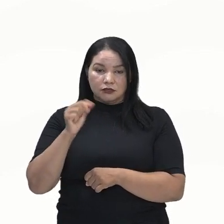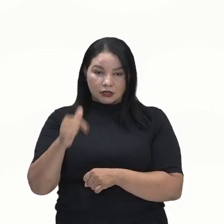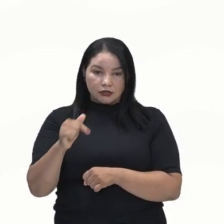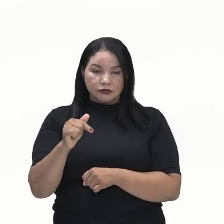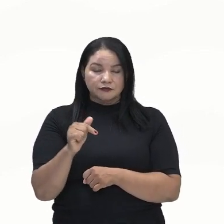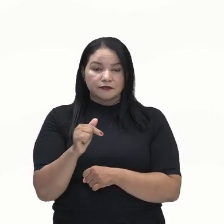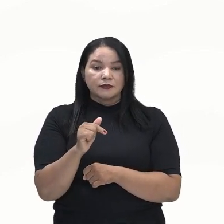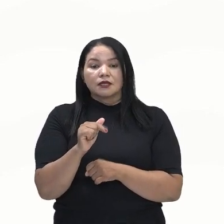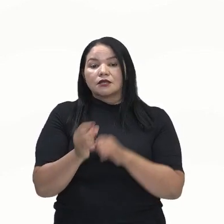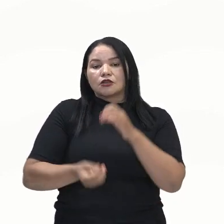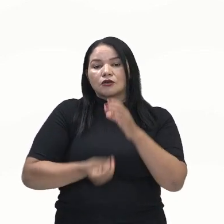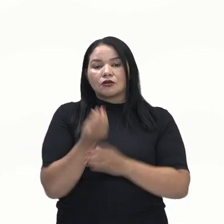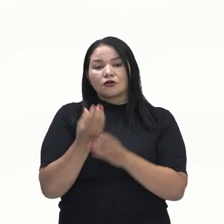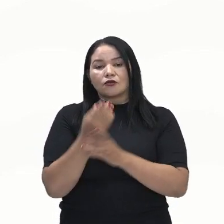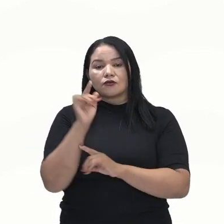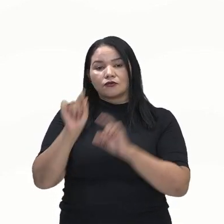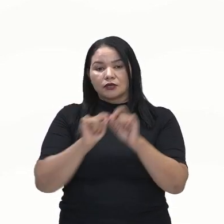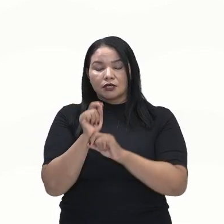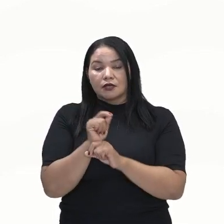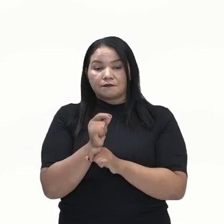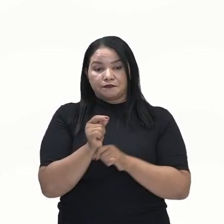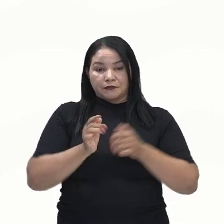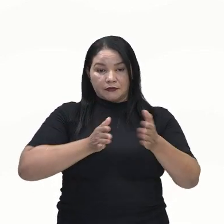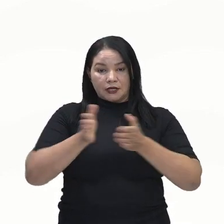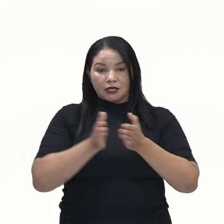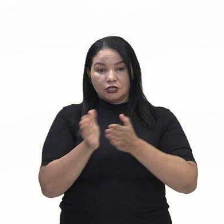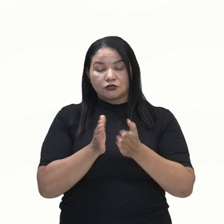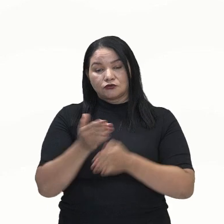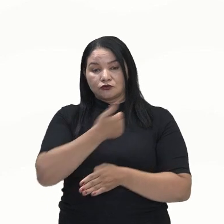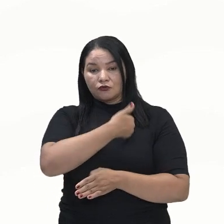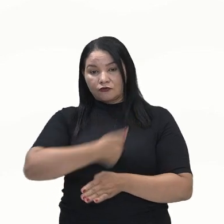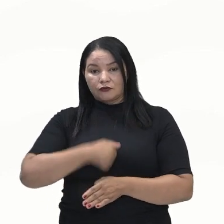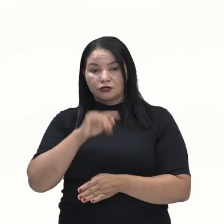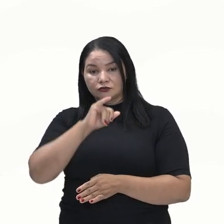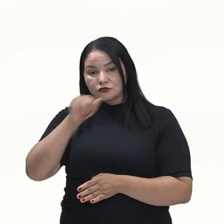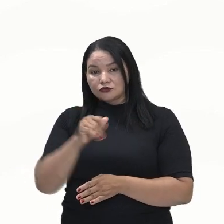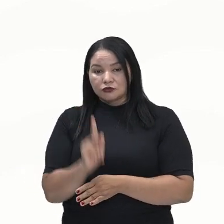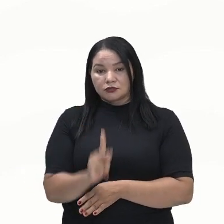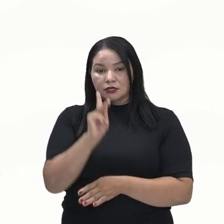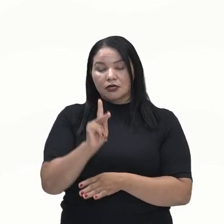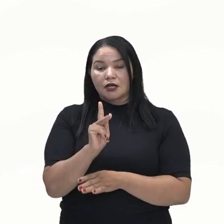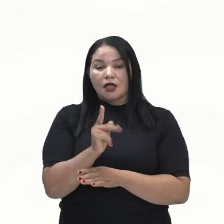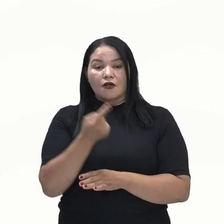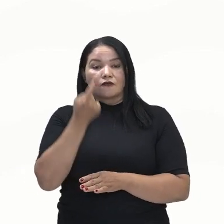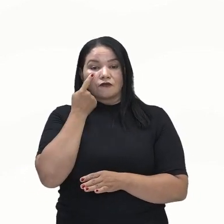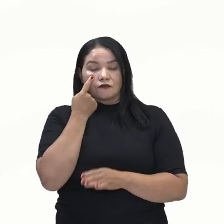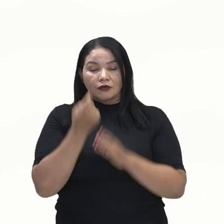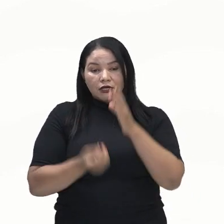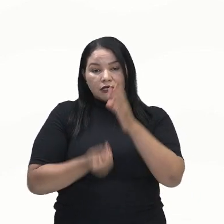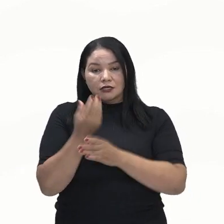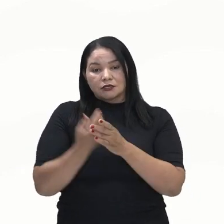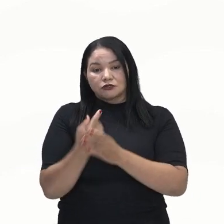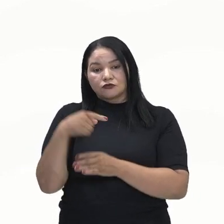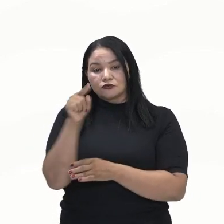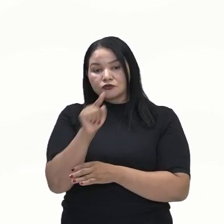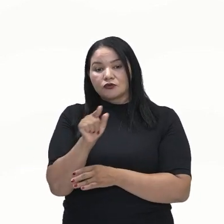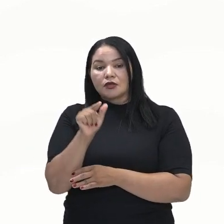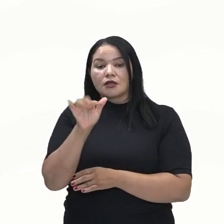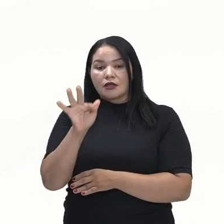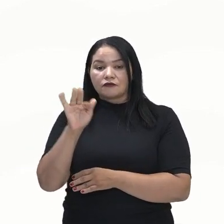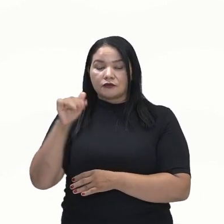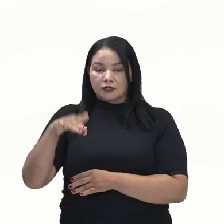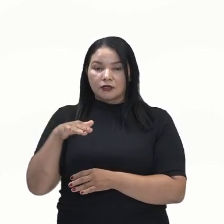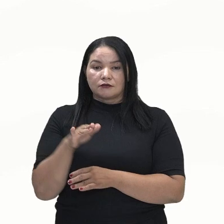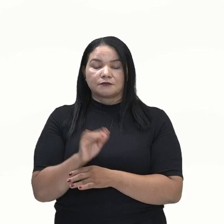1957, que vai ser instituída durante o governo de JK, que vai prever a criação da Zona Franca de Manaus.